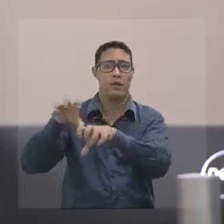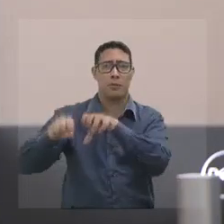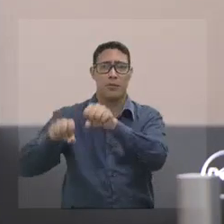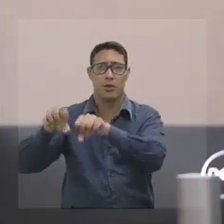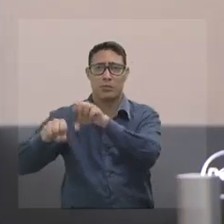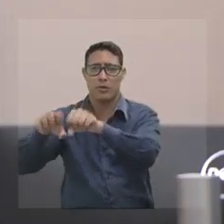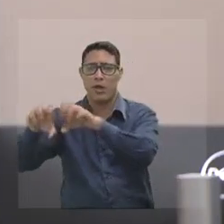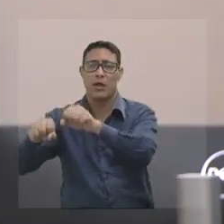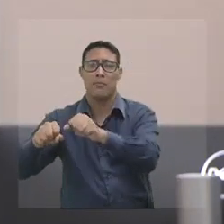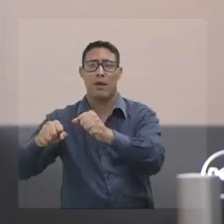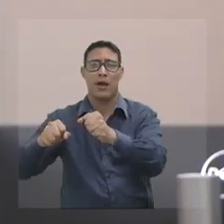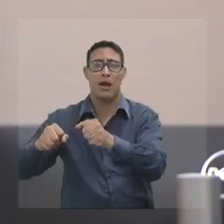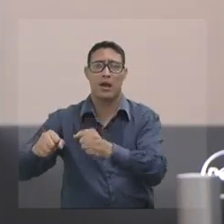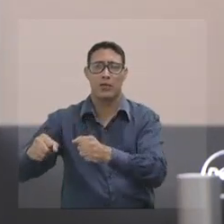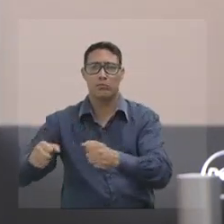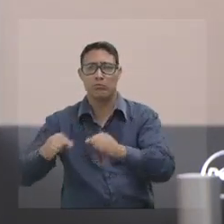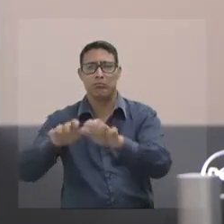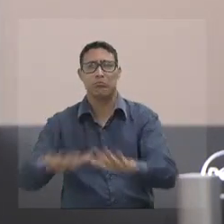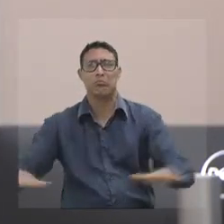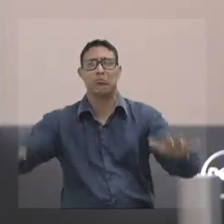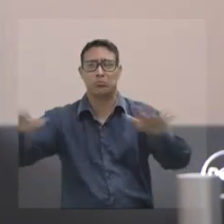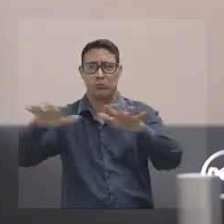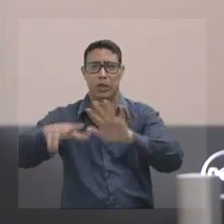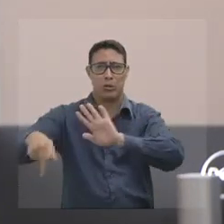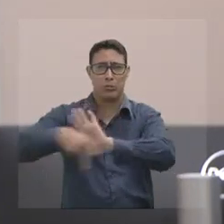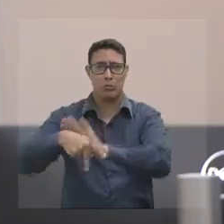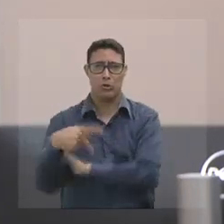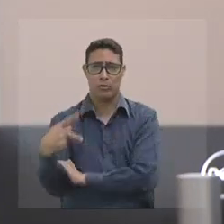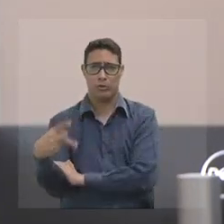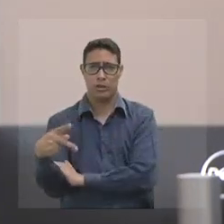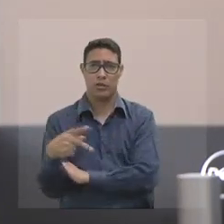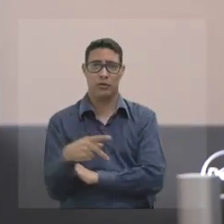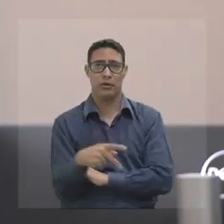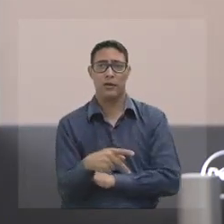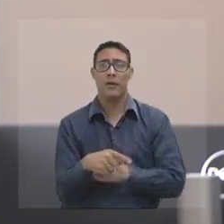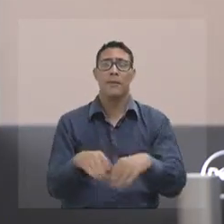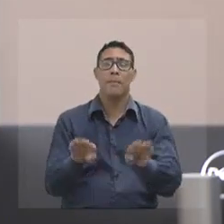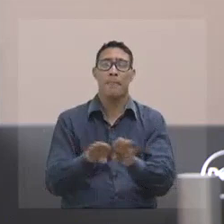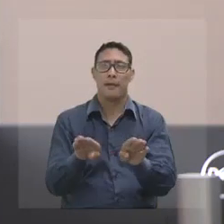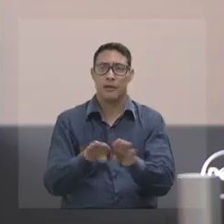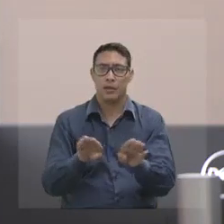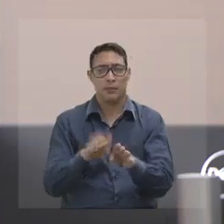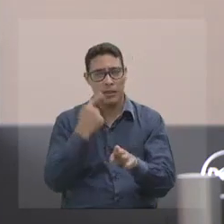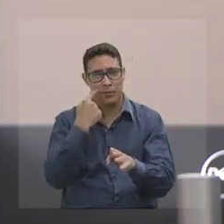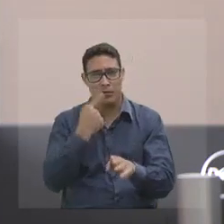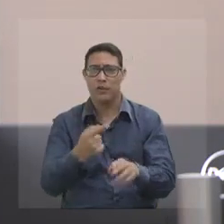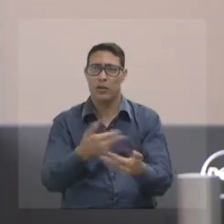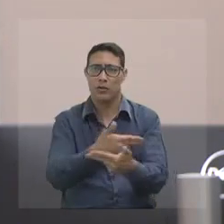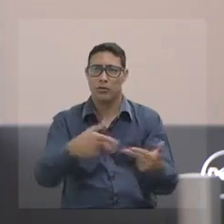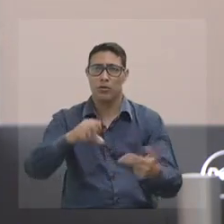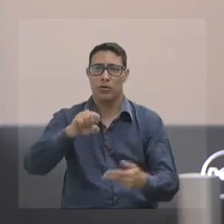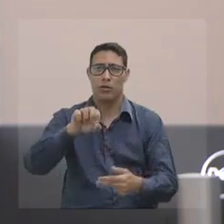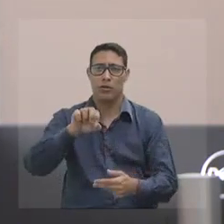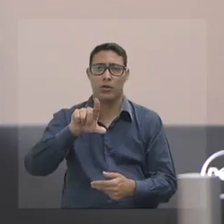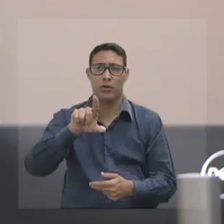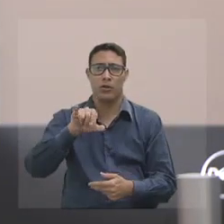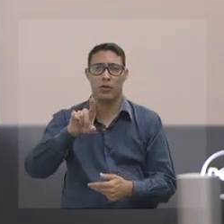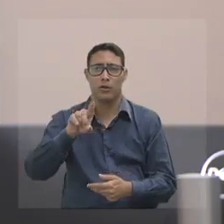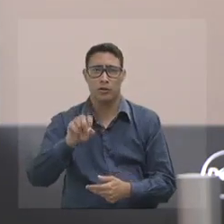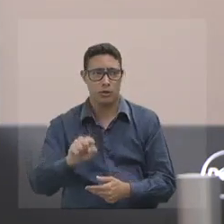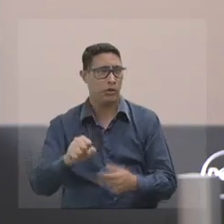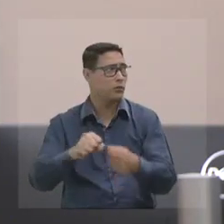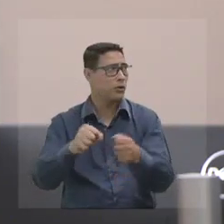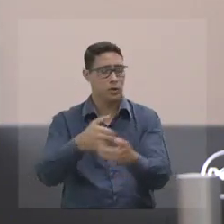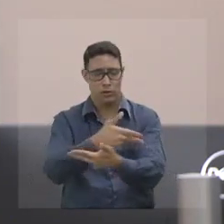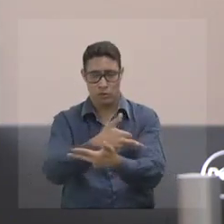seus territórios isso obviamente além de um olhar amplo pra cadeia de resíduos sólidos também reduz a quantidade de resíduos